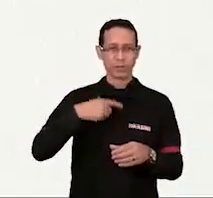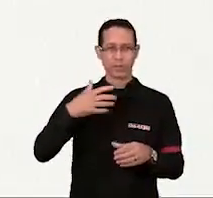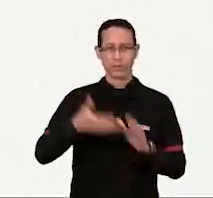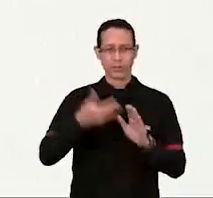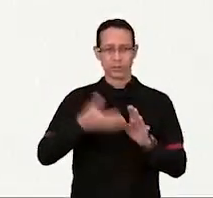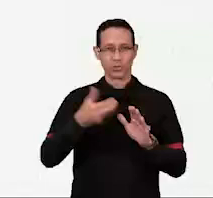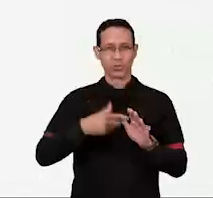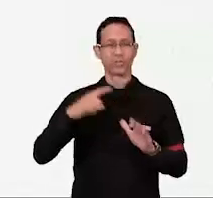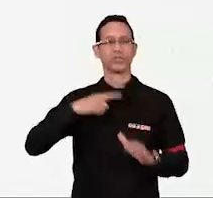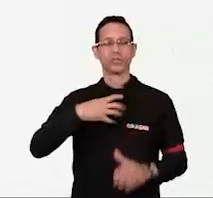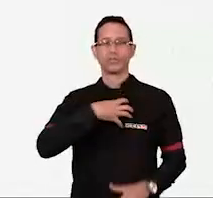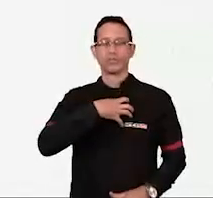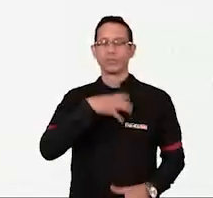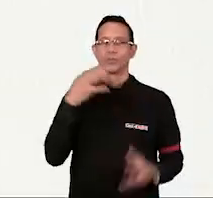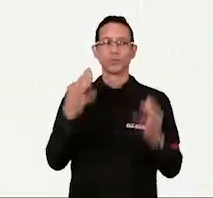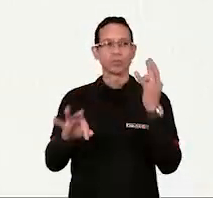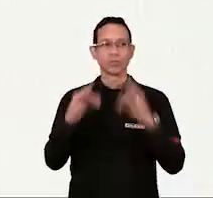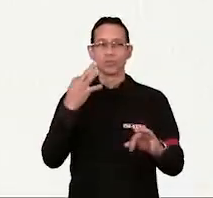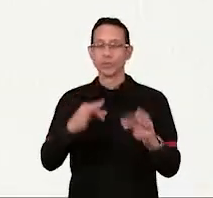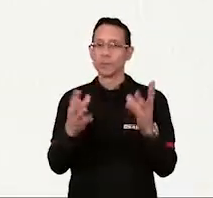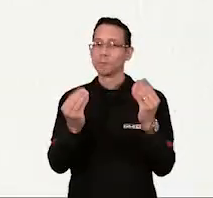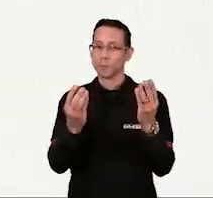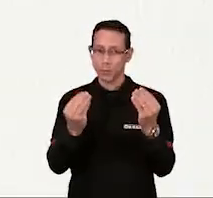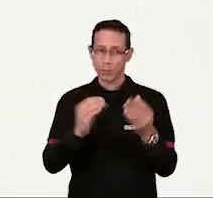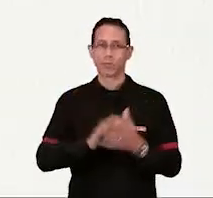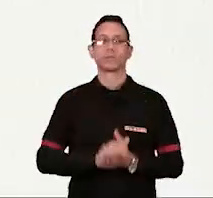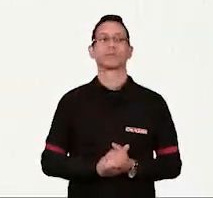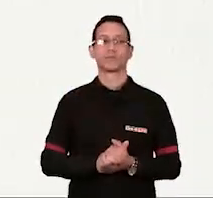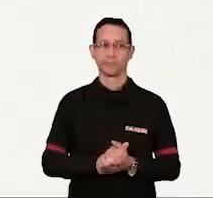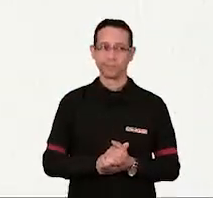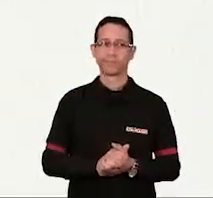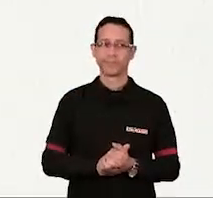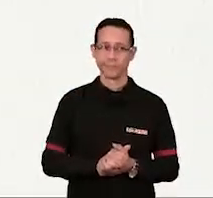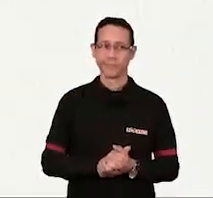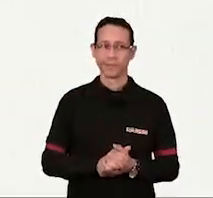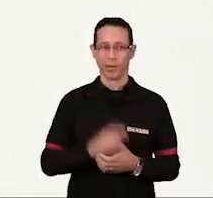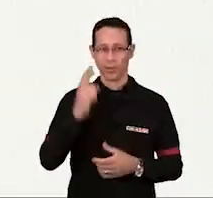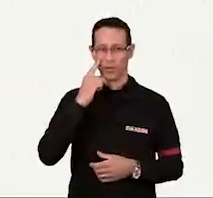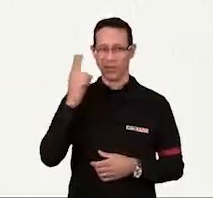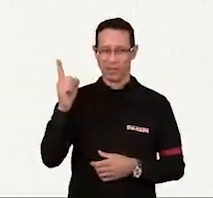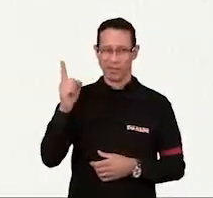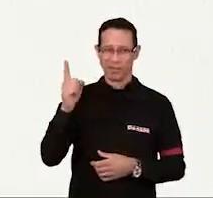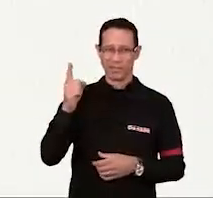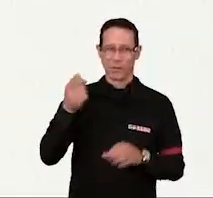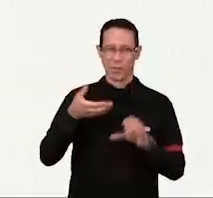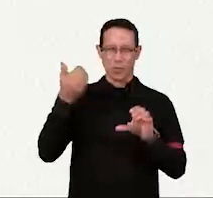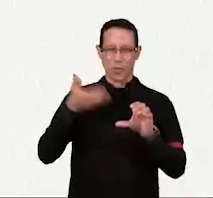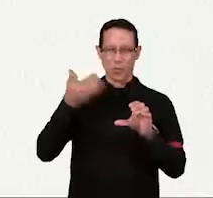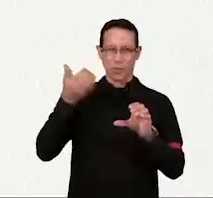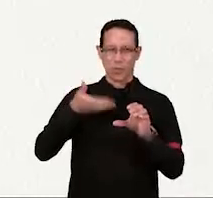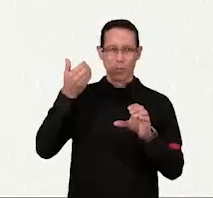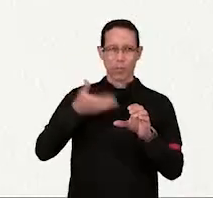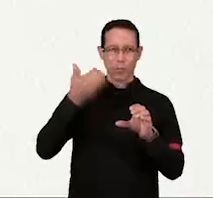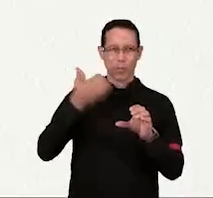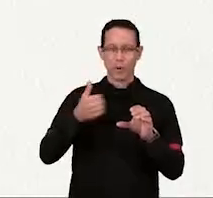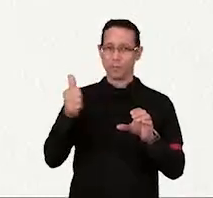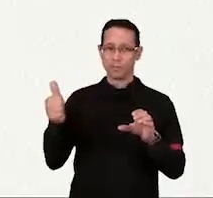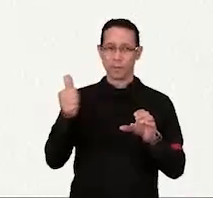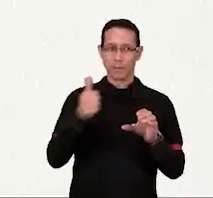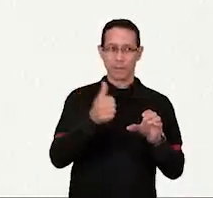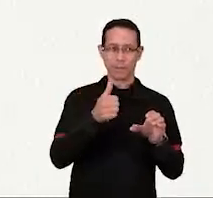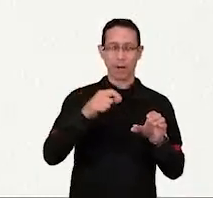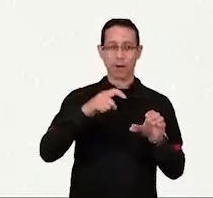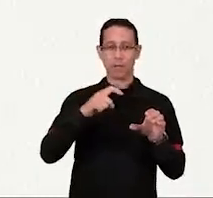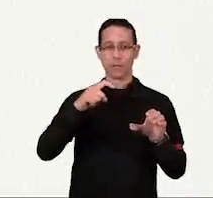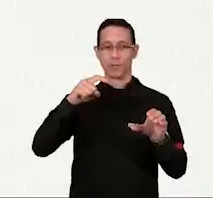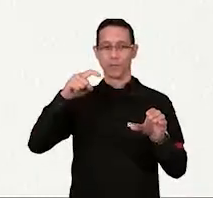Olha para esse ilustrar animal. o que você está falando. Olha esse animal, né? Ela está ali acabando de aspirar perto do tímpano, olha, parece que está tudo bem.